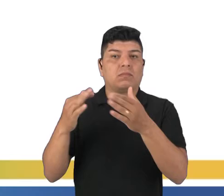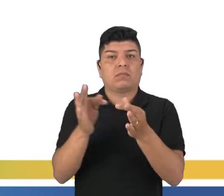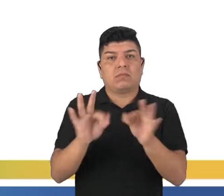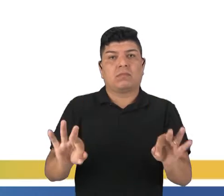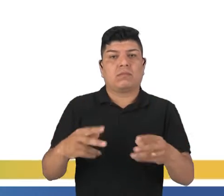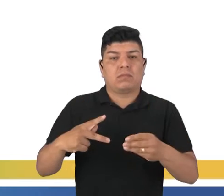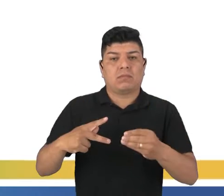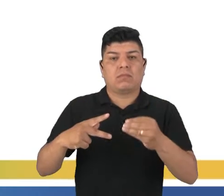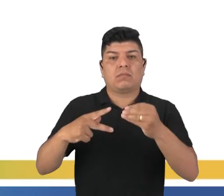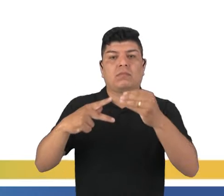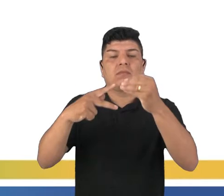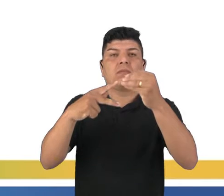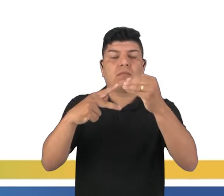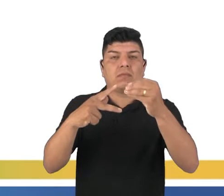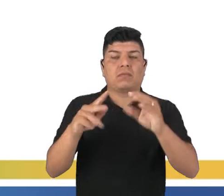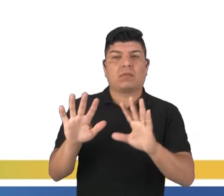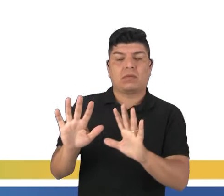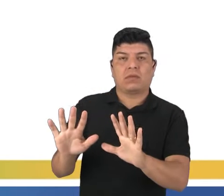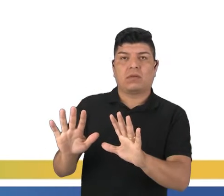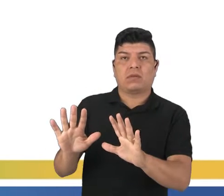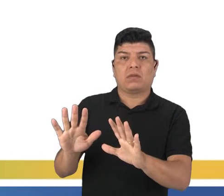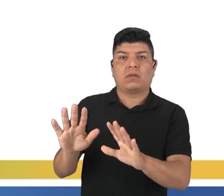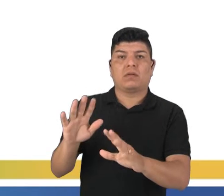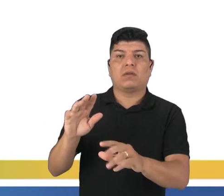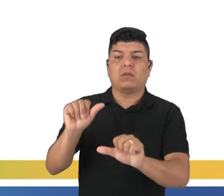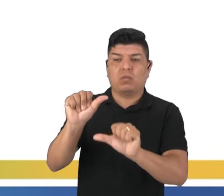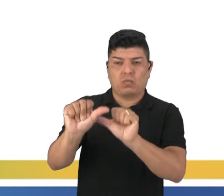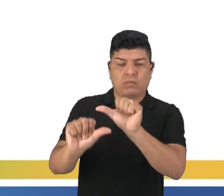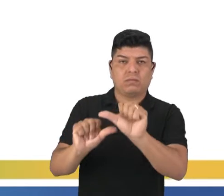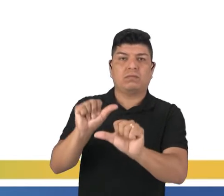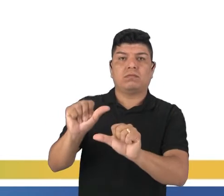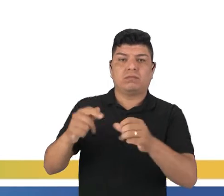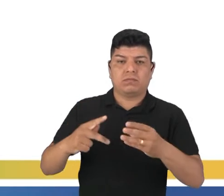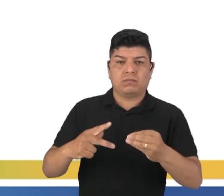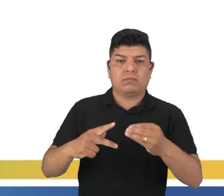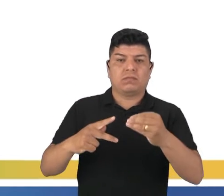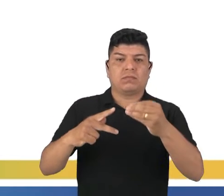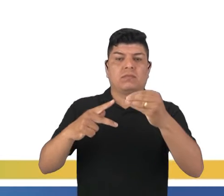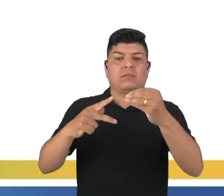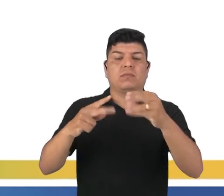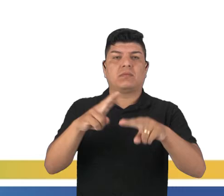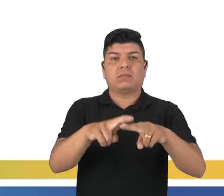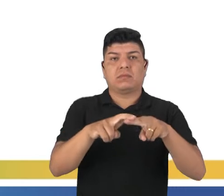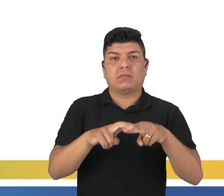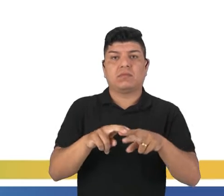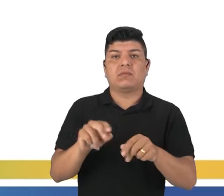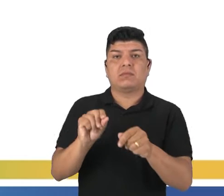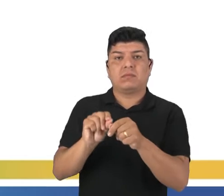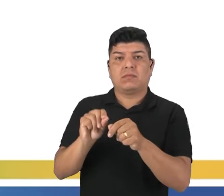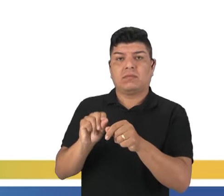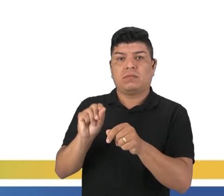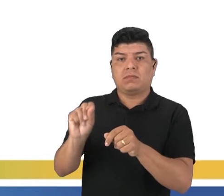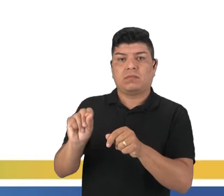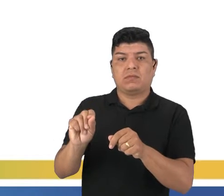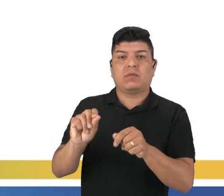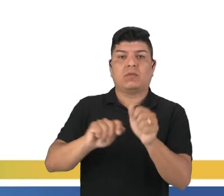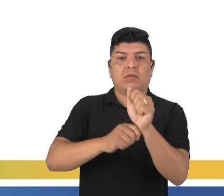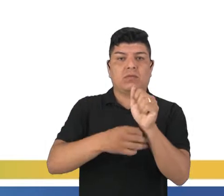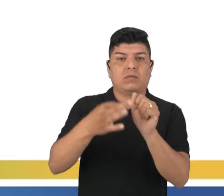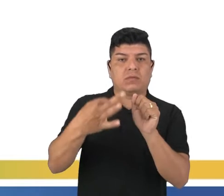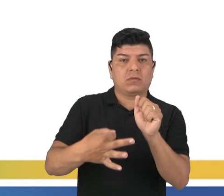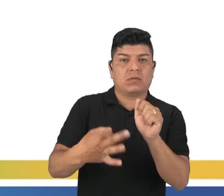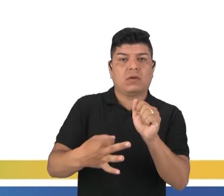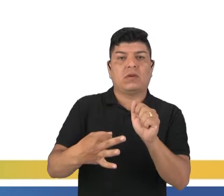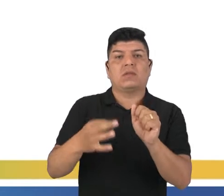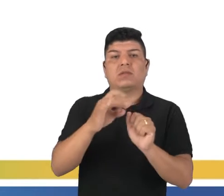proteínas, sendo, portanto, aquele que codifica as proteínas. Então, é ele que vai dar o código, ele que